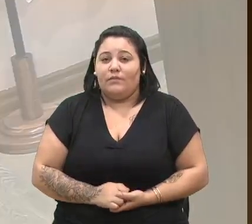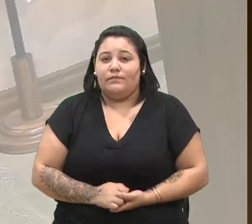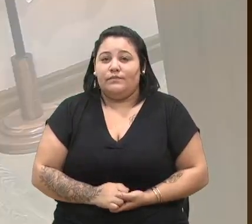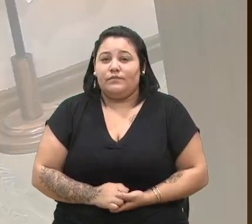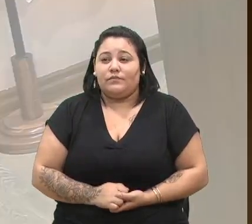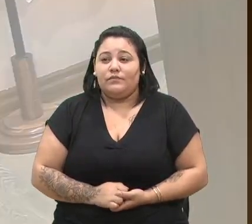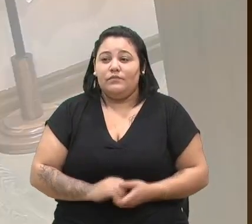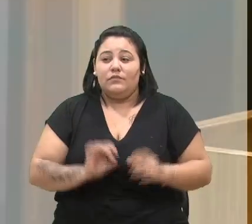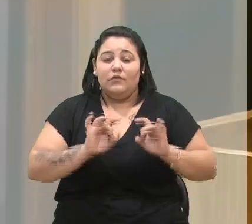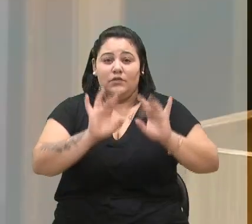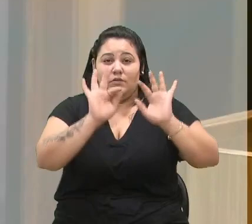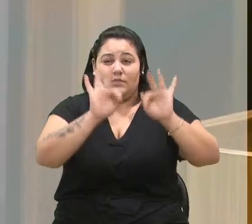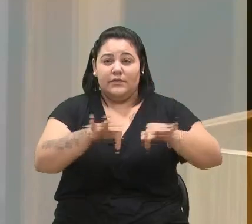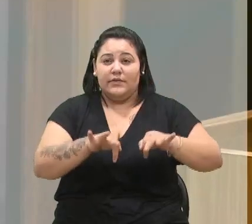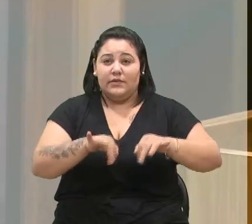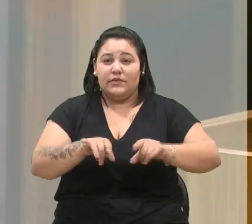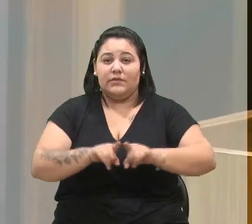né?